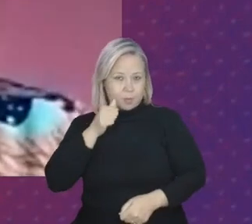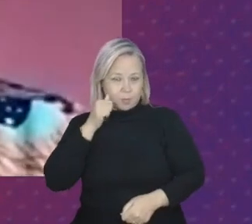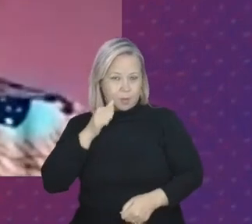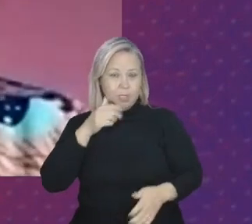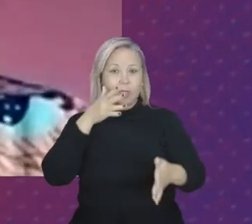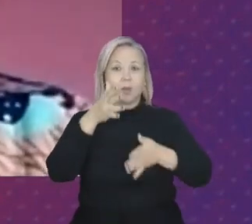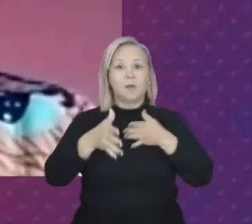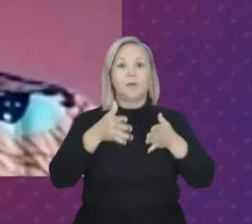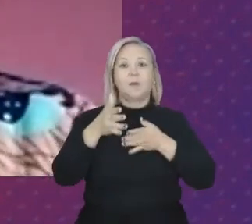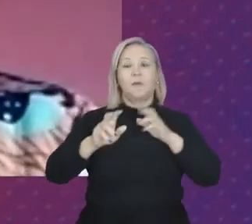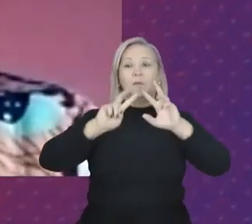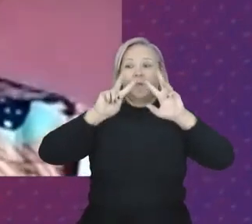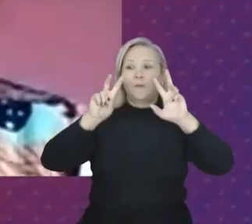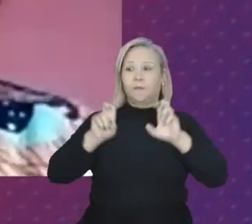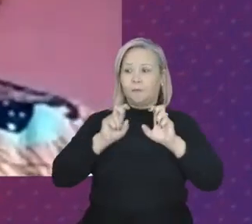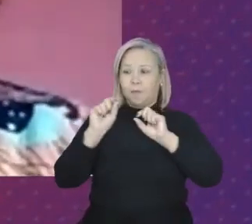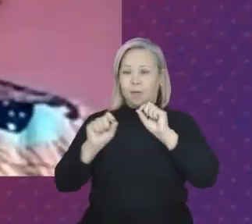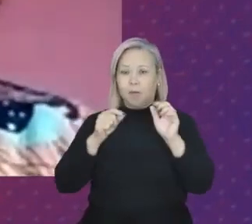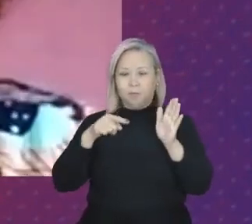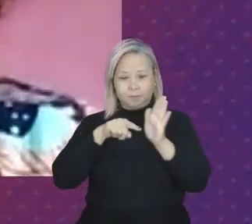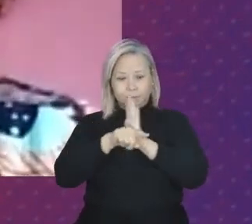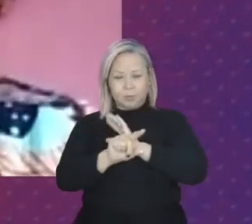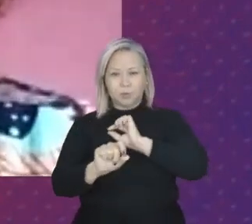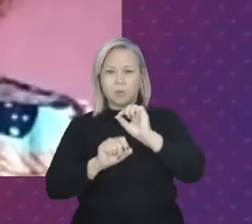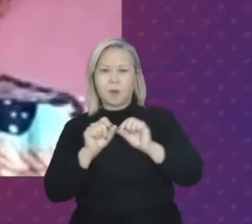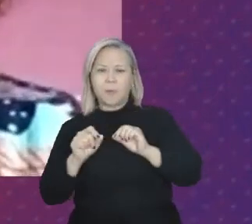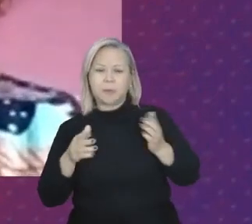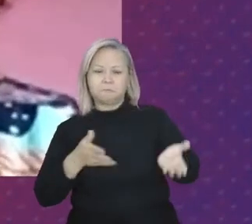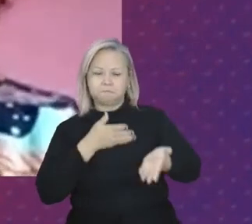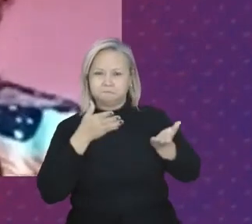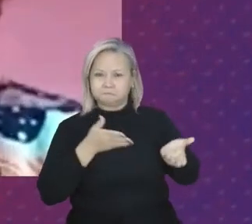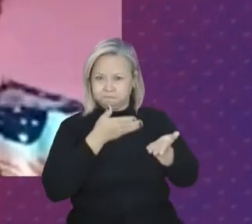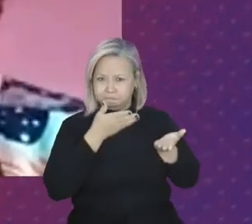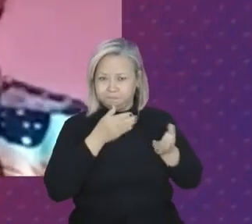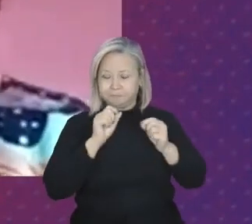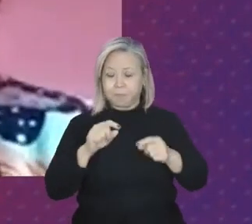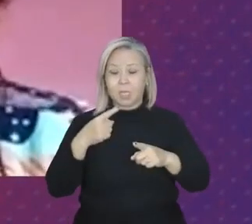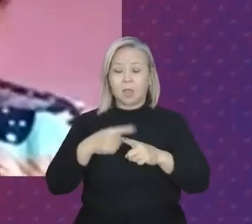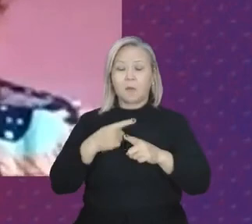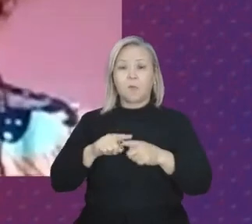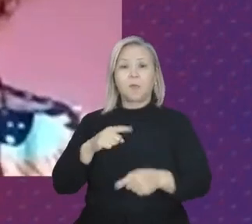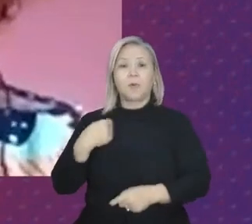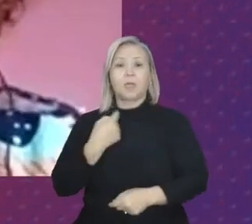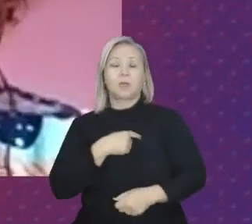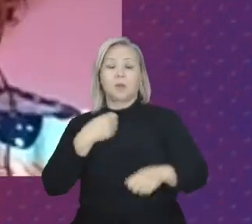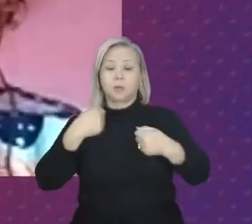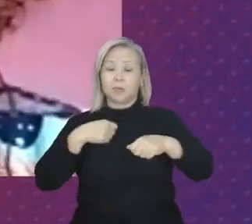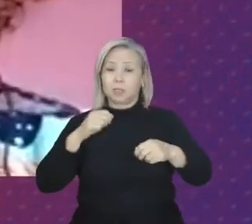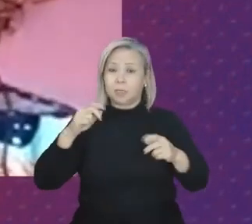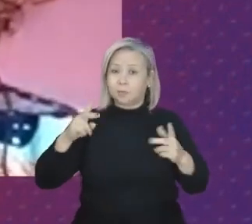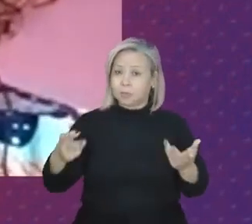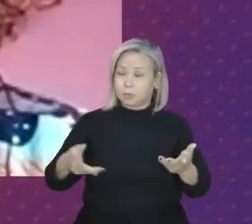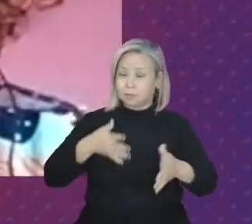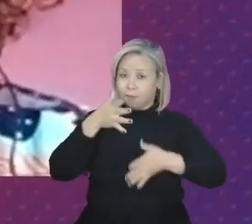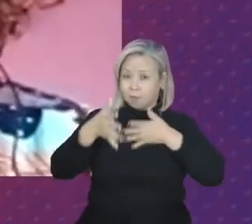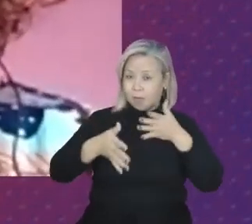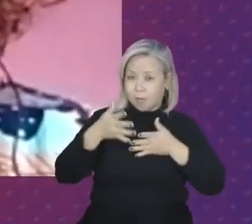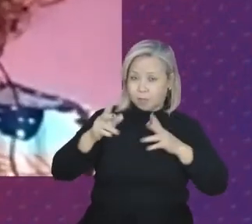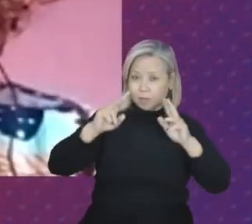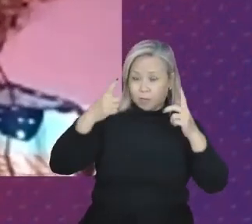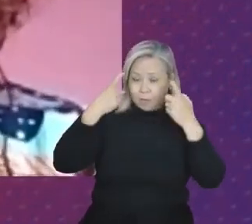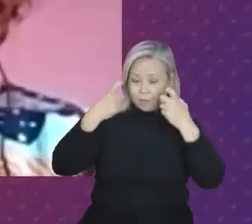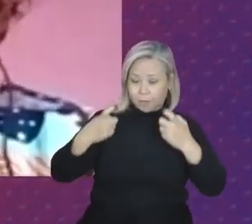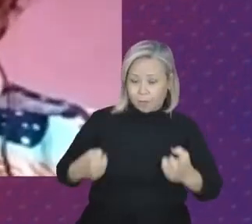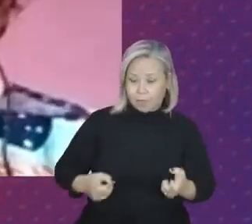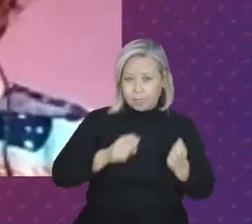um pouco de uma pergunta instigadora, né? Por que que nós precisamos falar sobre violência doméstica? Por que que